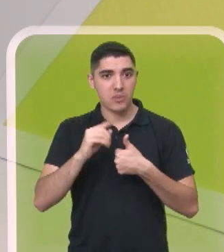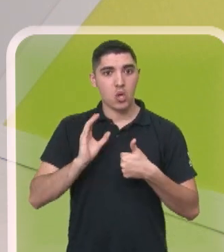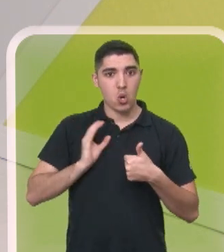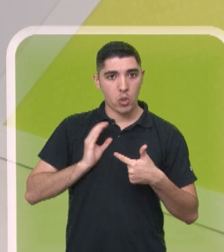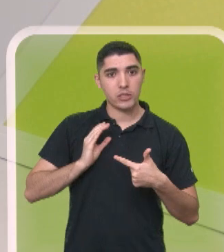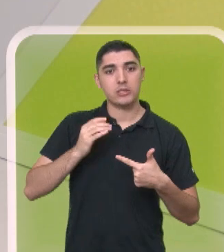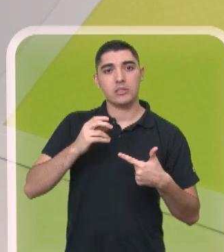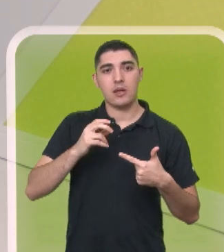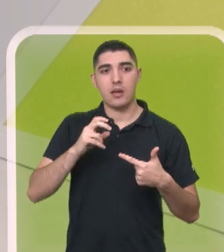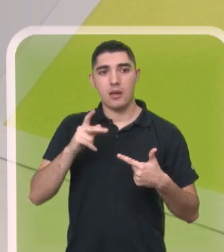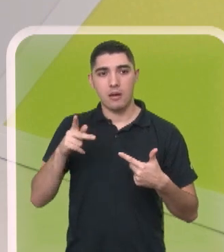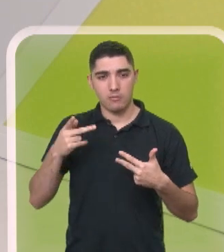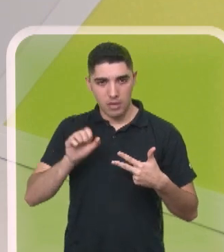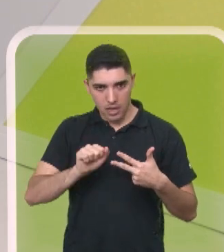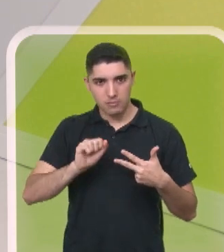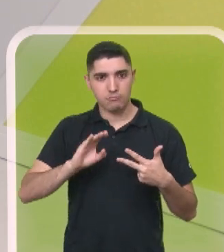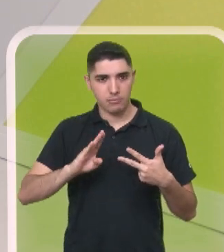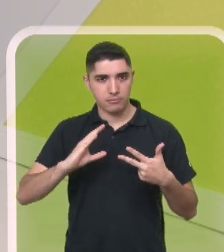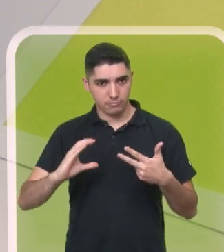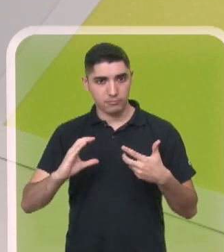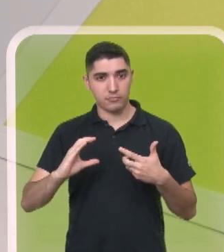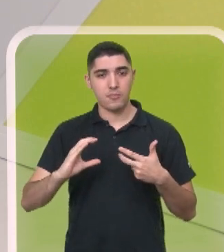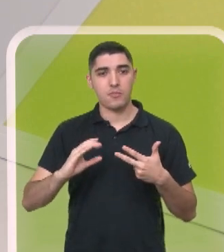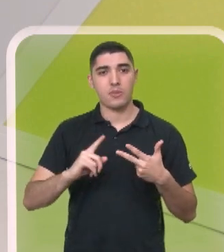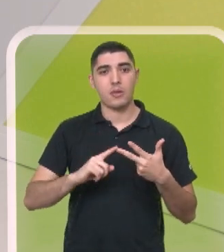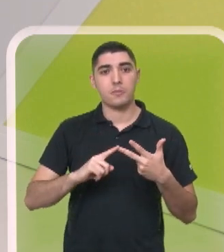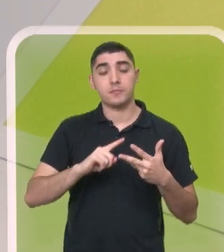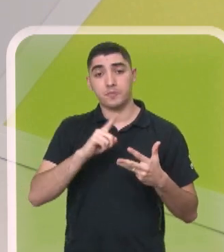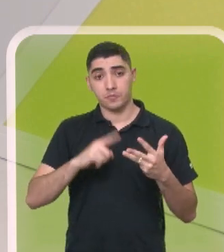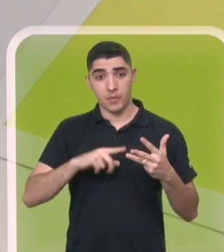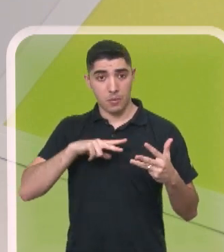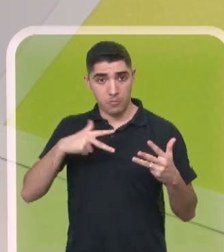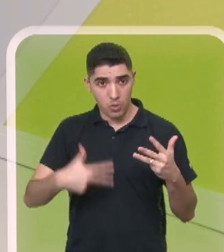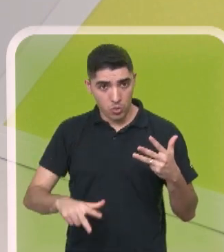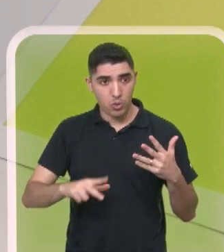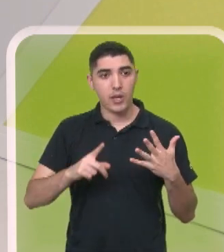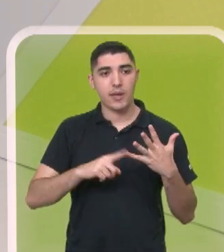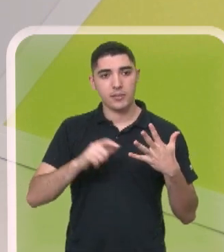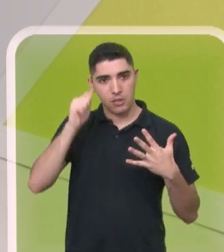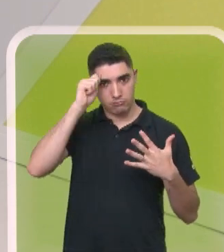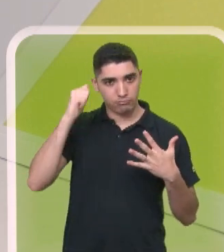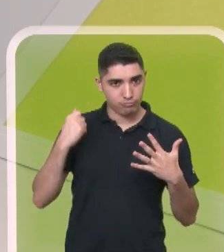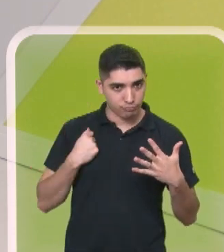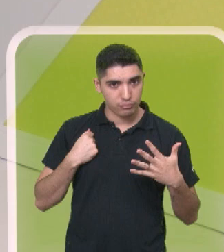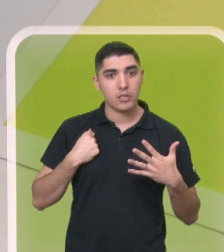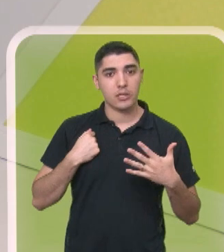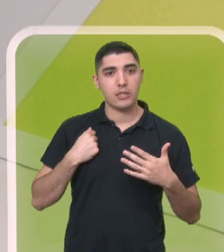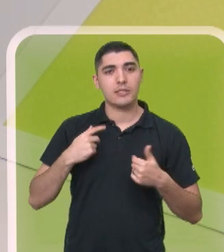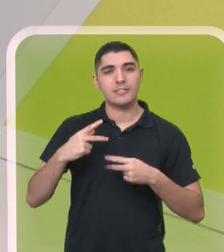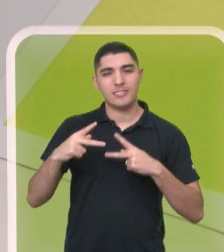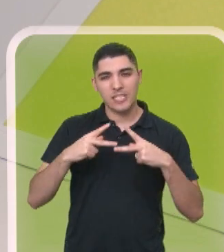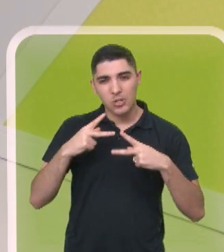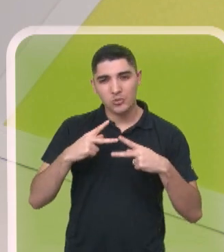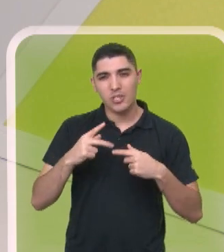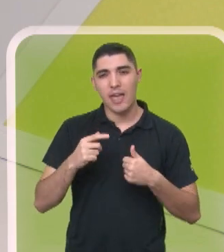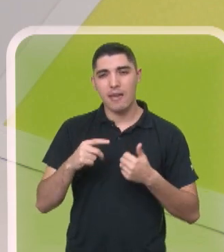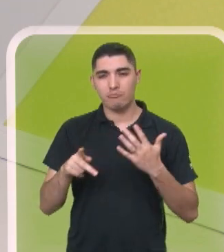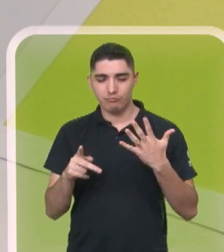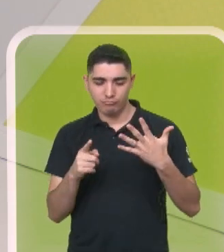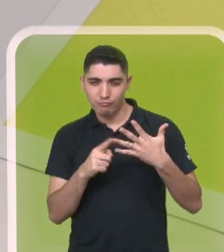São Bernardo, pula a tabela, Matheus, pra gente fechar o primeiro bloco de hoje. Portuguesa, Realidade Jovem, São José na vice-lanterna, que pena, hein? E o